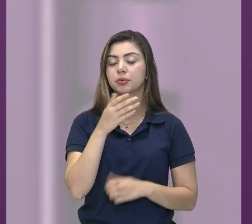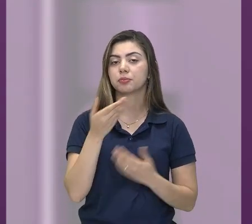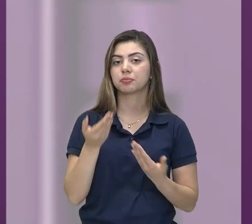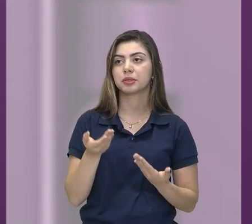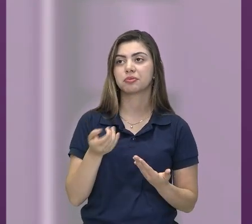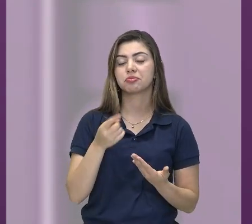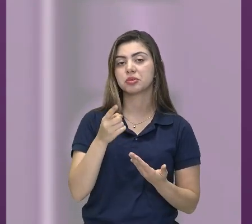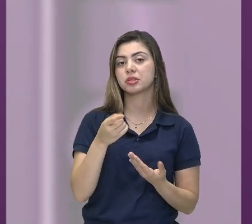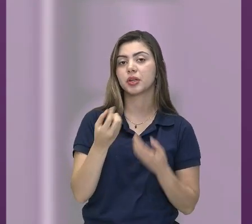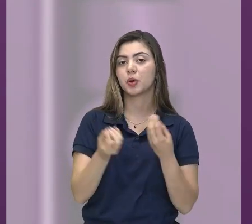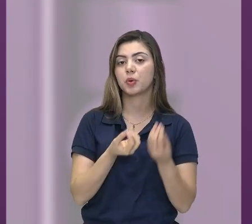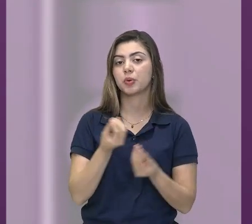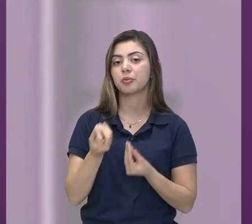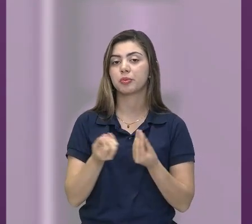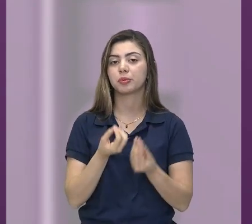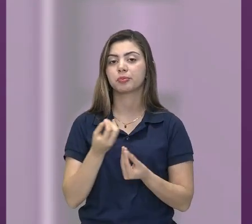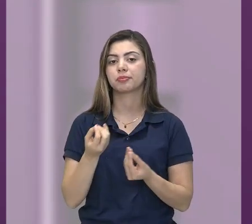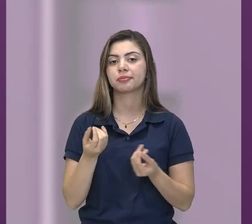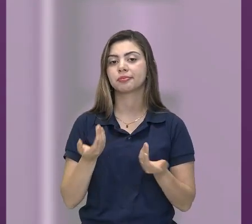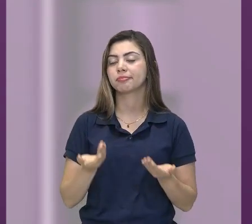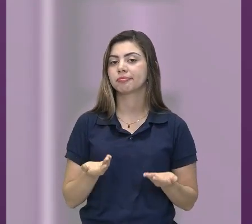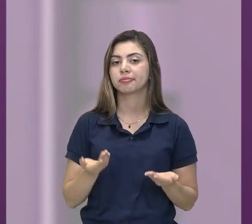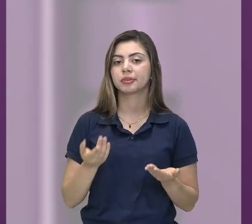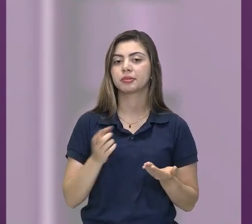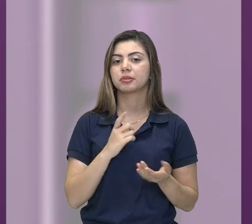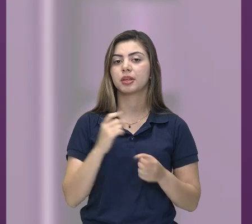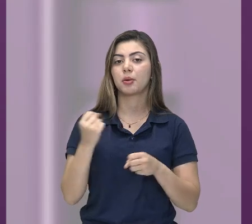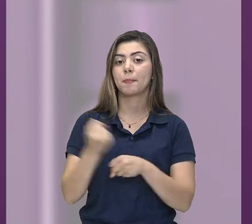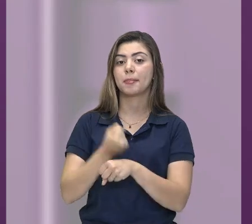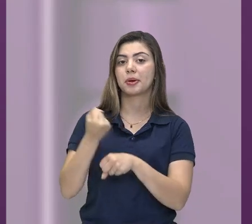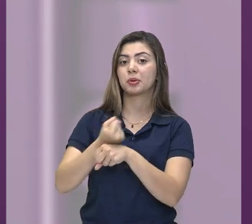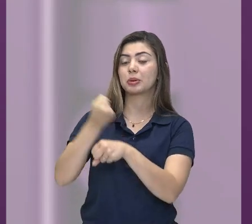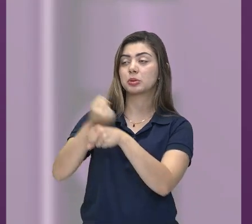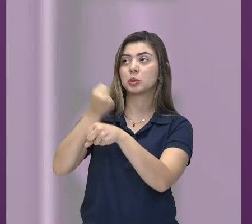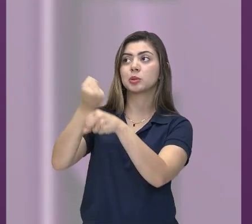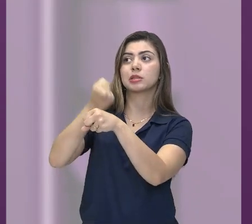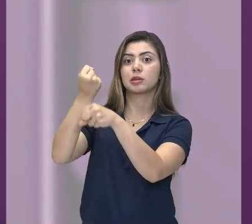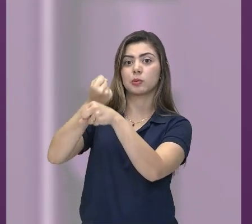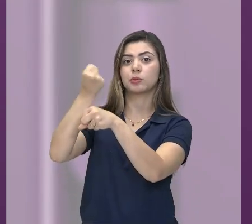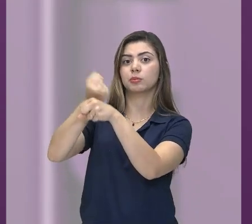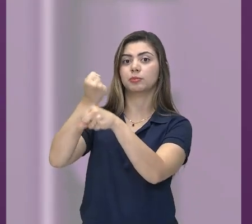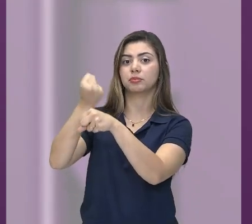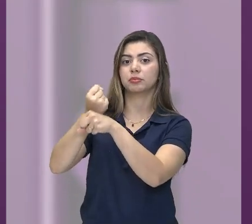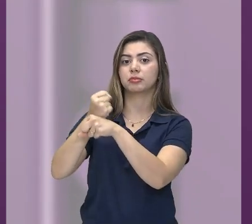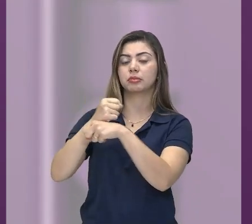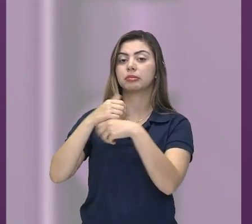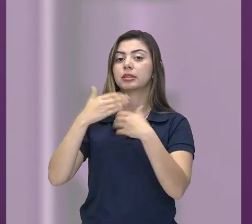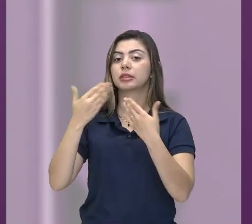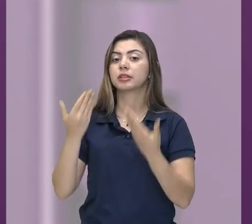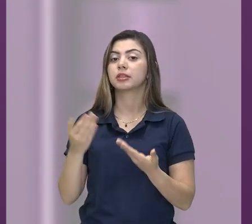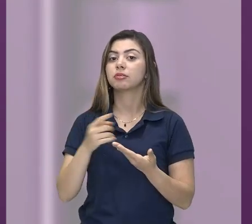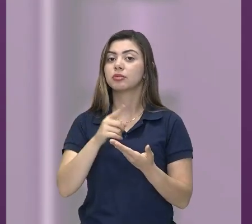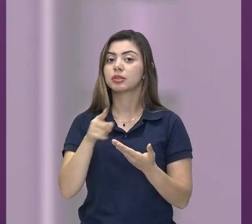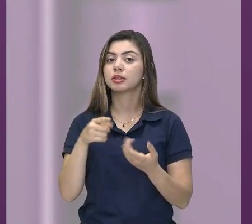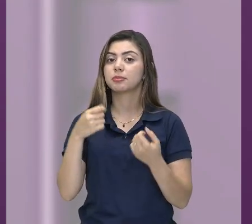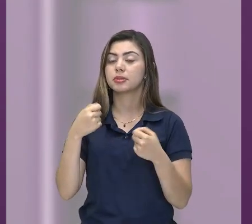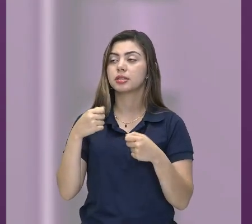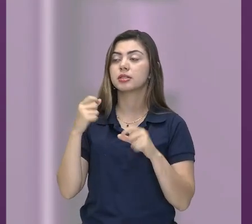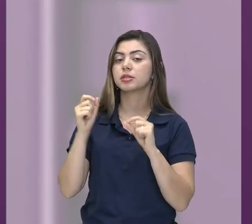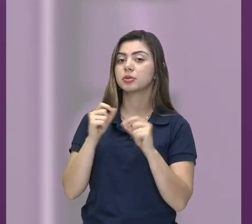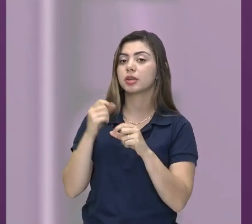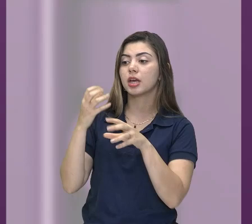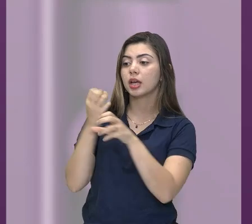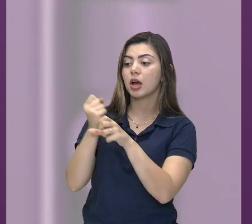lá, uma reforma, tá numa construção, tá numa obra, e aí porventura você precisa calcular